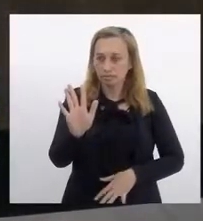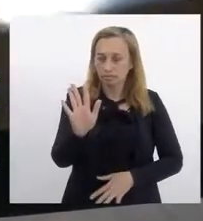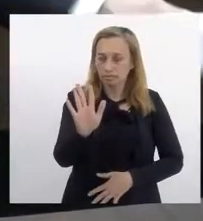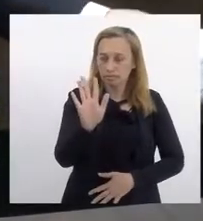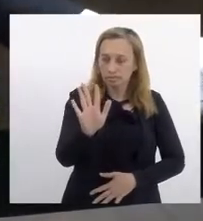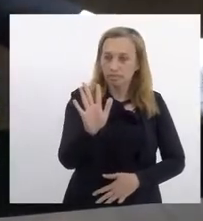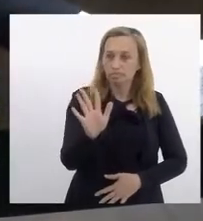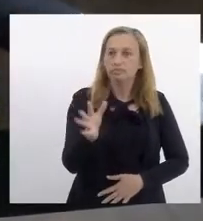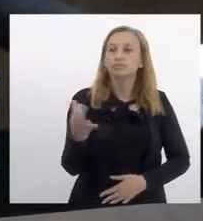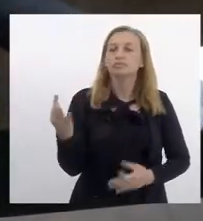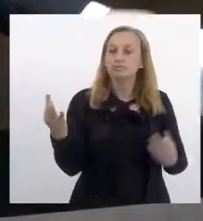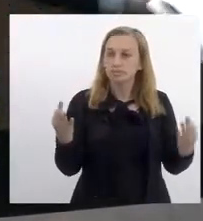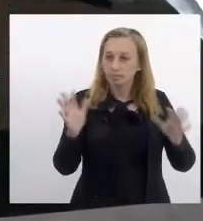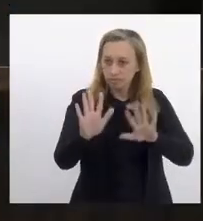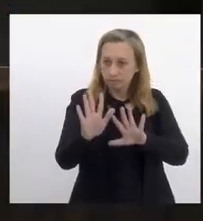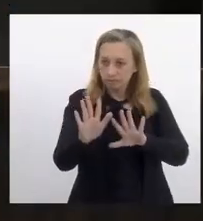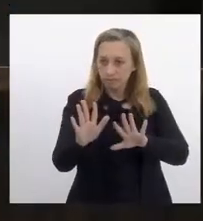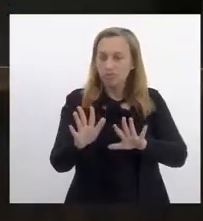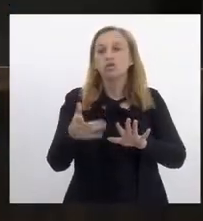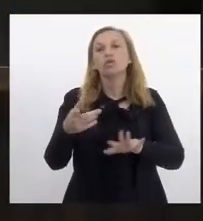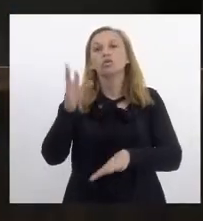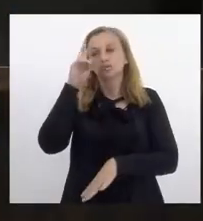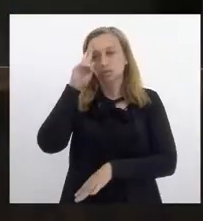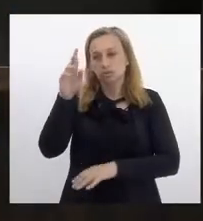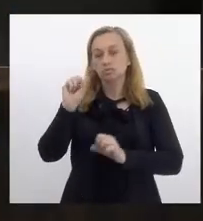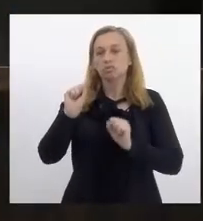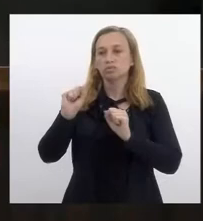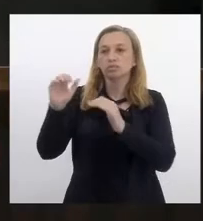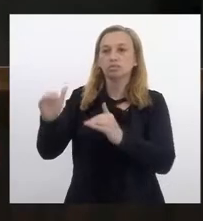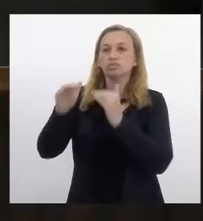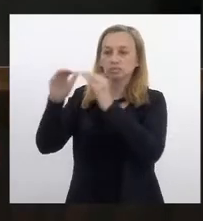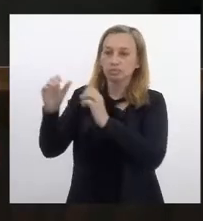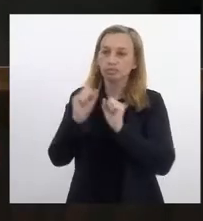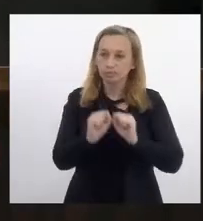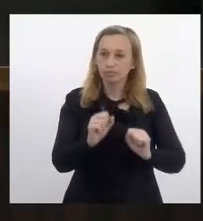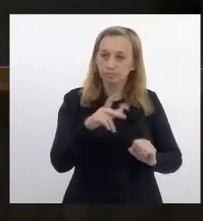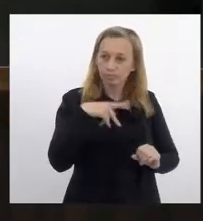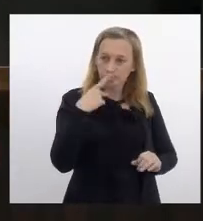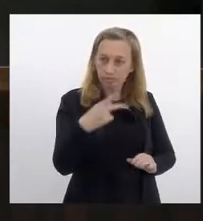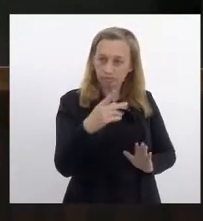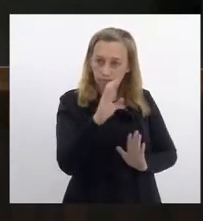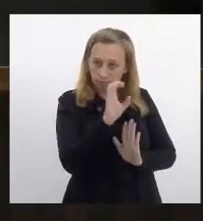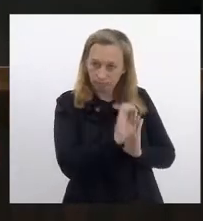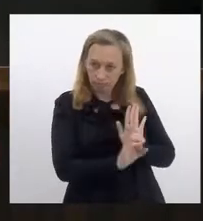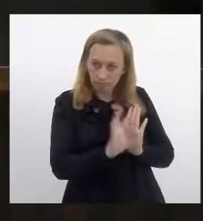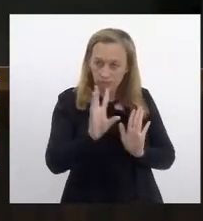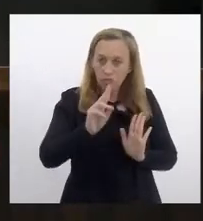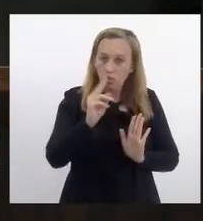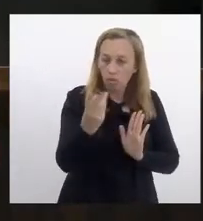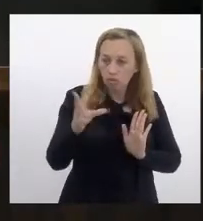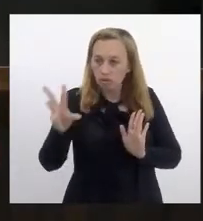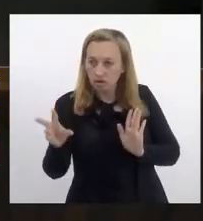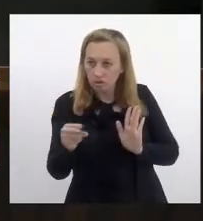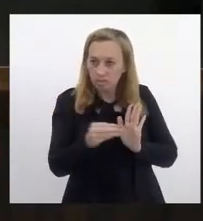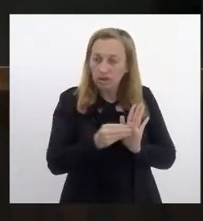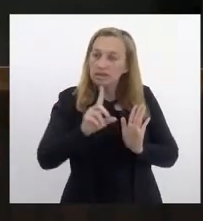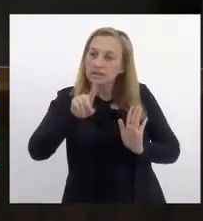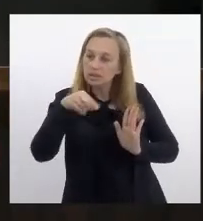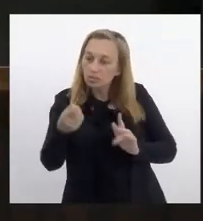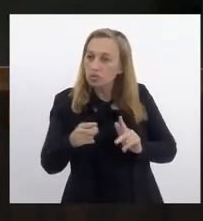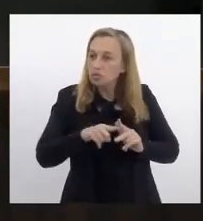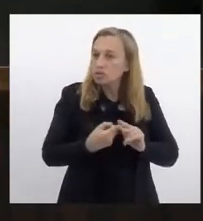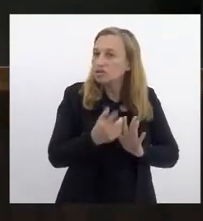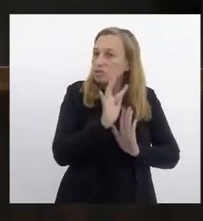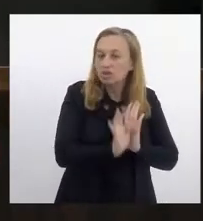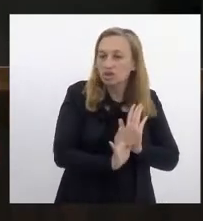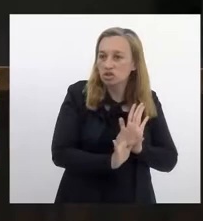deles o ótimo será é inimigo do bom. Vossa Excelência poderá dar o seu parecer com emenda ou com emendas. Sem o depois texto. Ajusta os textos, porque nós não